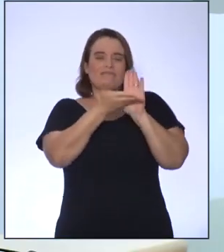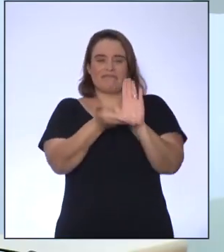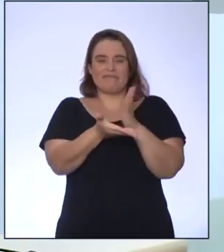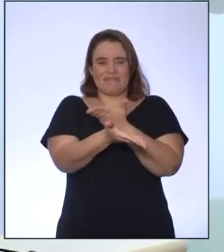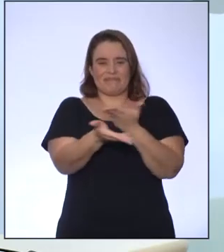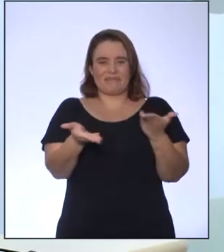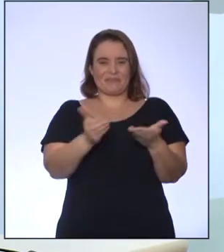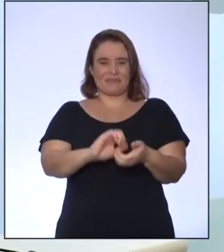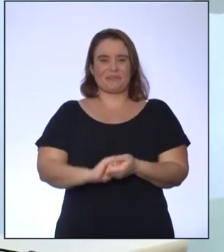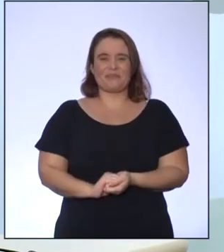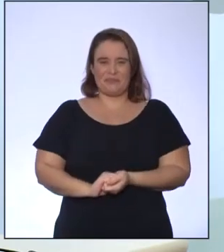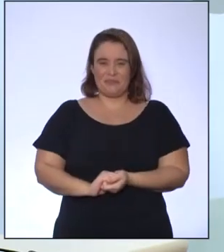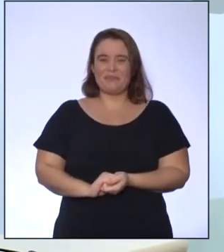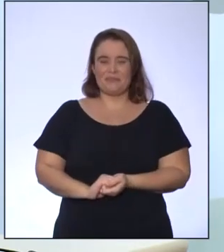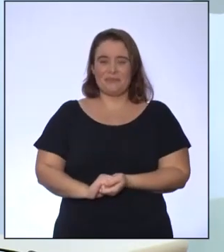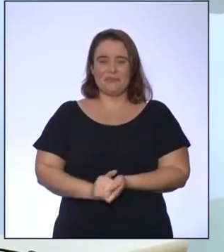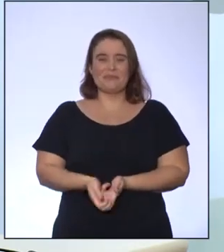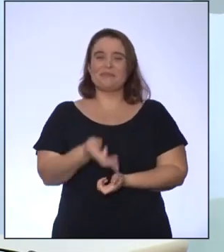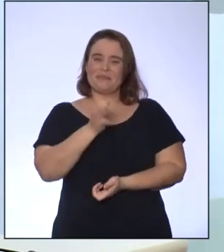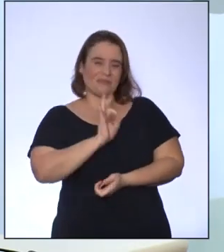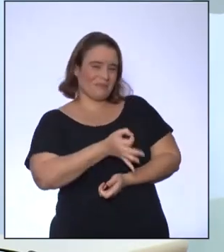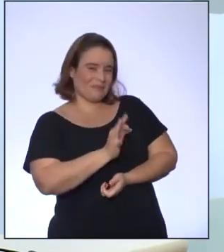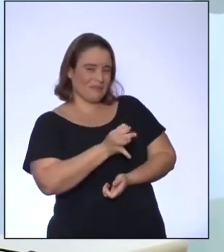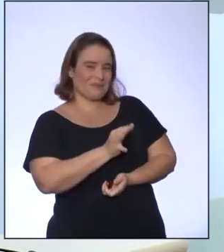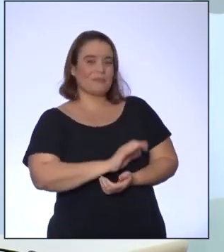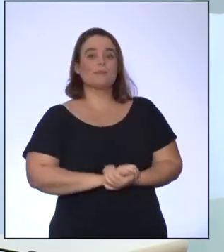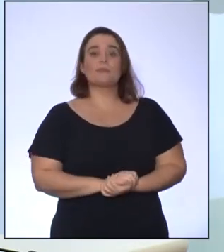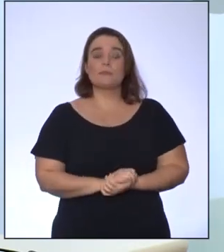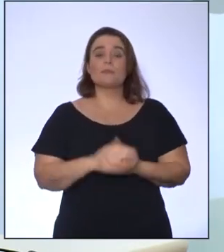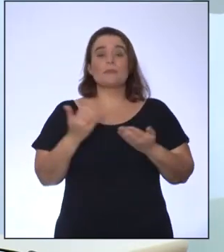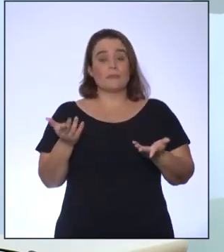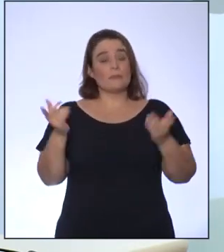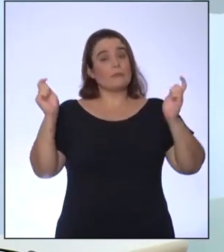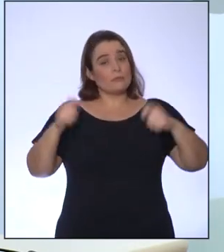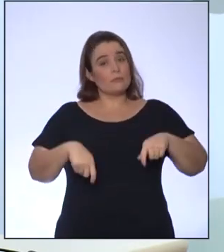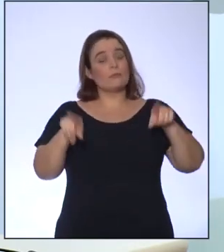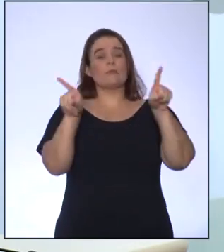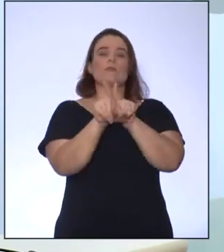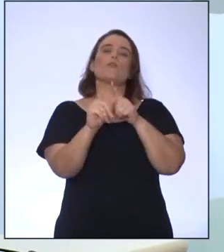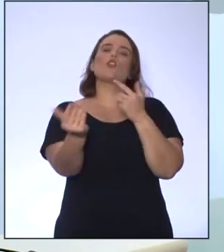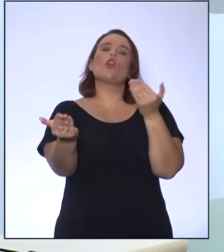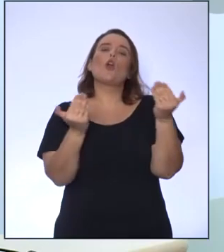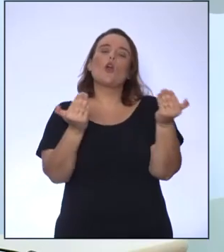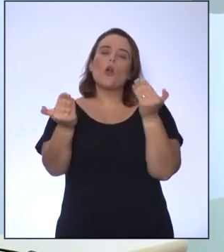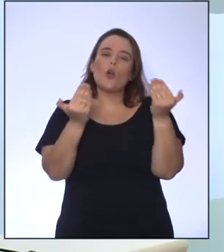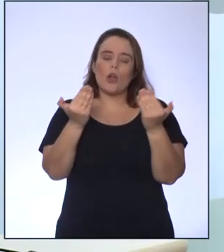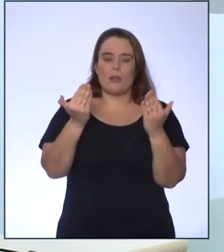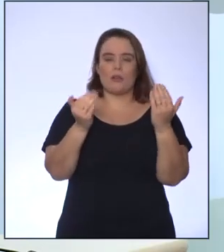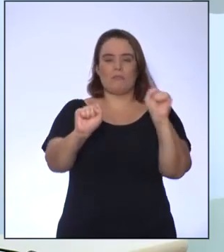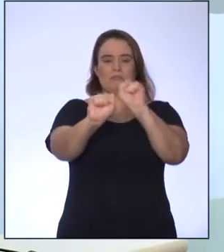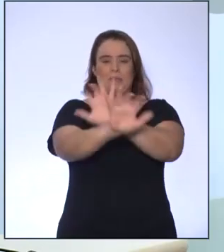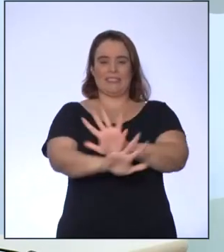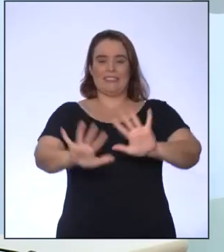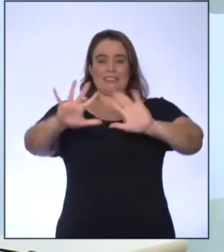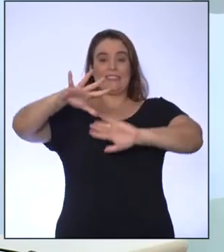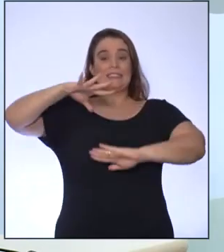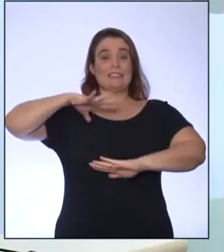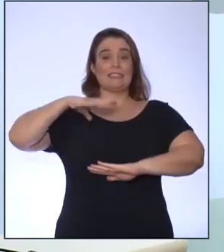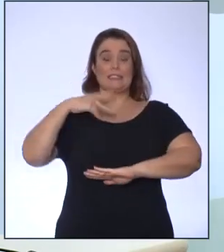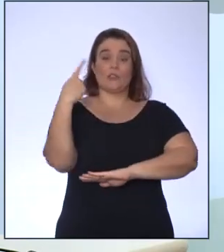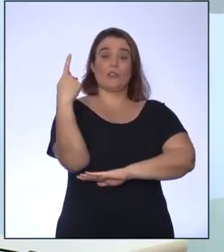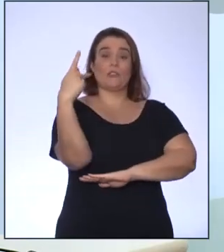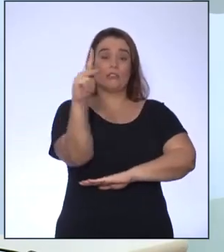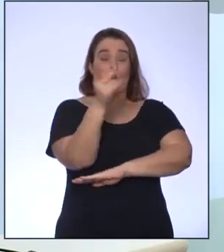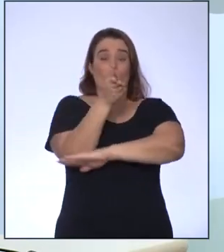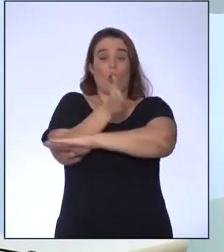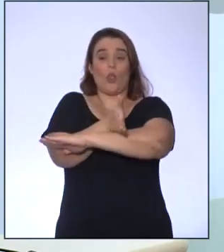Isso mesmo. Então, você pode fazer esse exercício também de comparar paisagens da sua cidade em diferentes tempos.